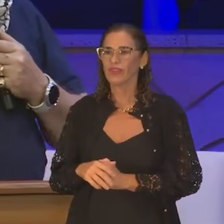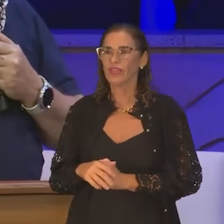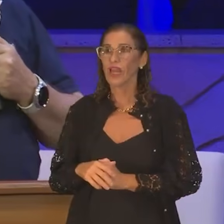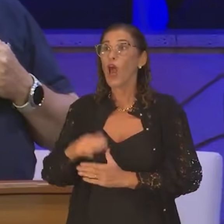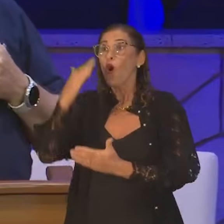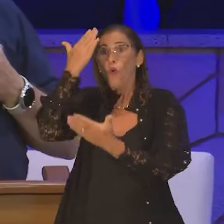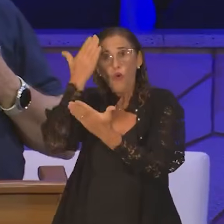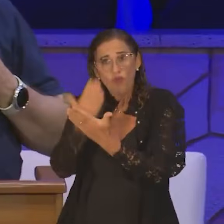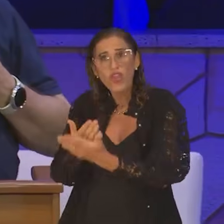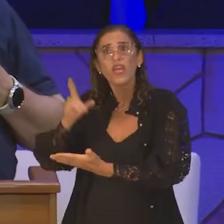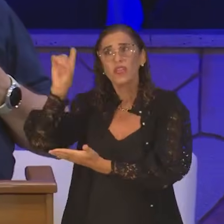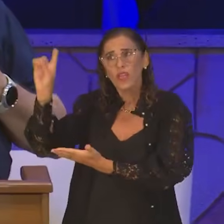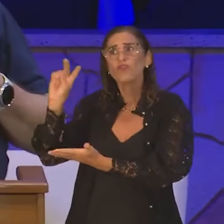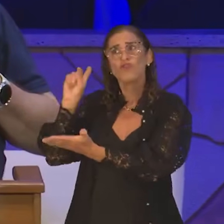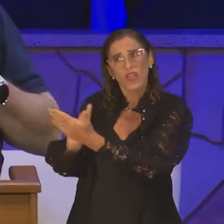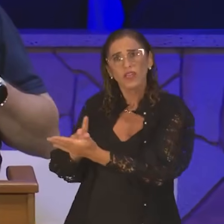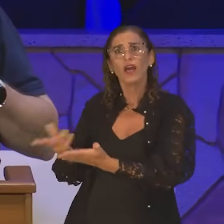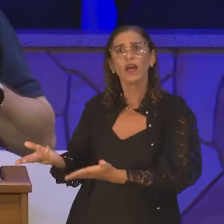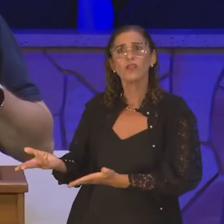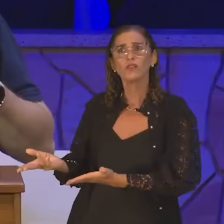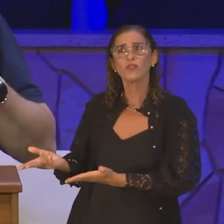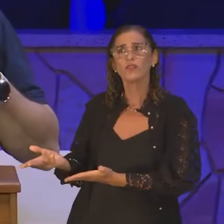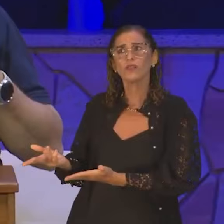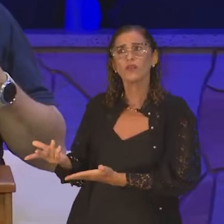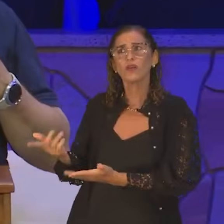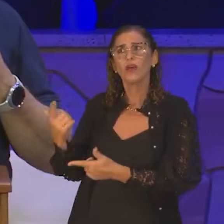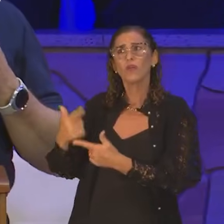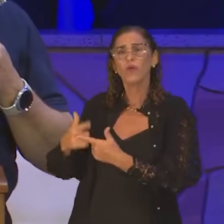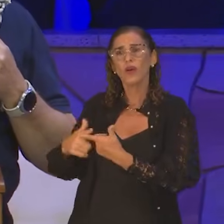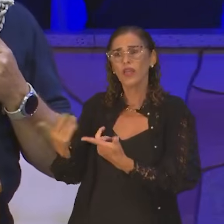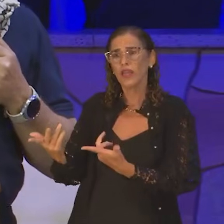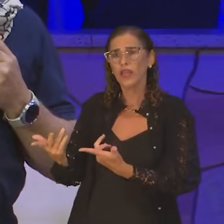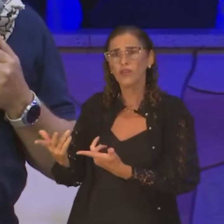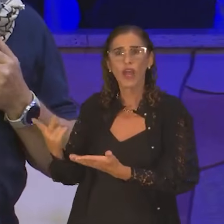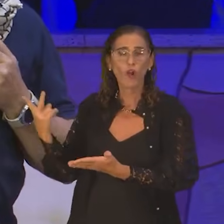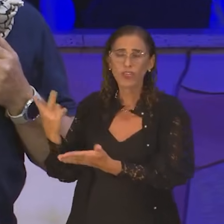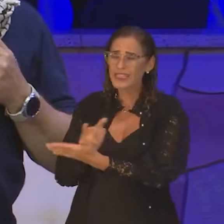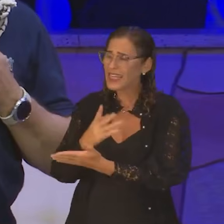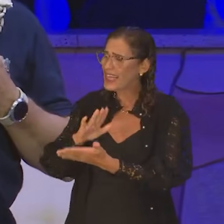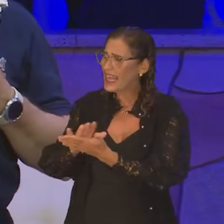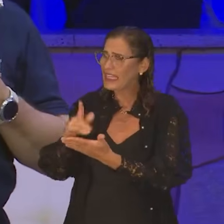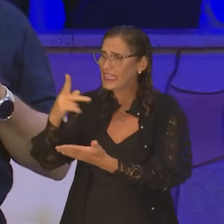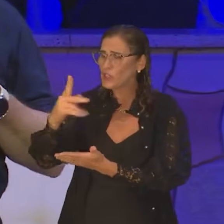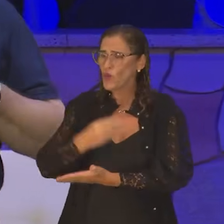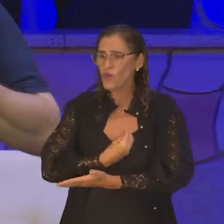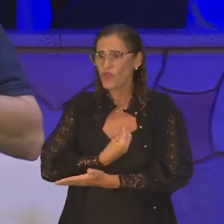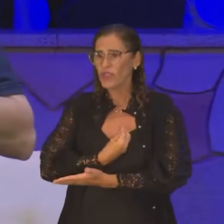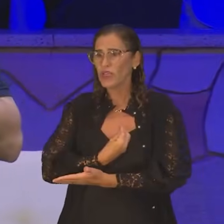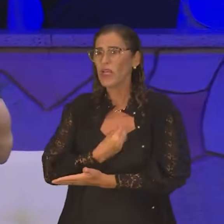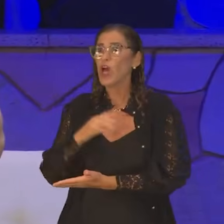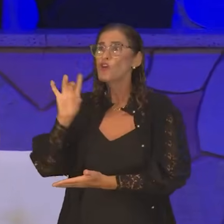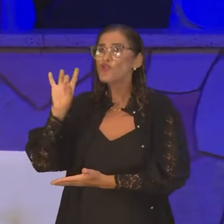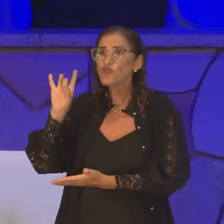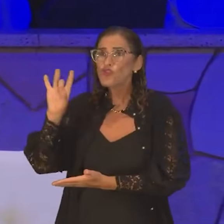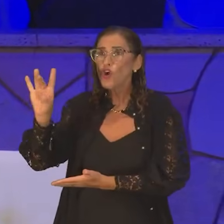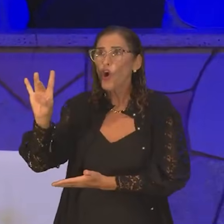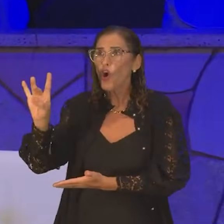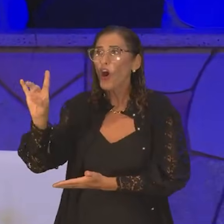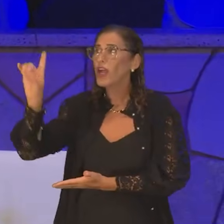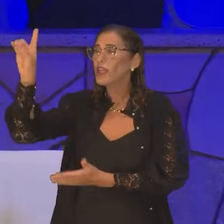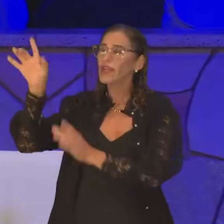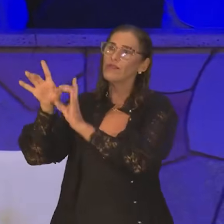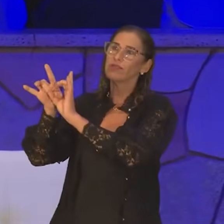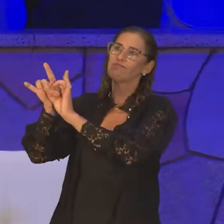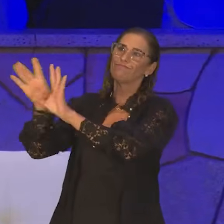Confia nesse Deus. Porque não vai passar nada em você e para você, a não ser que Ele